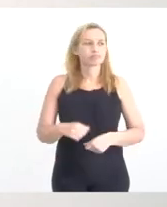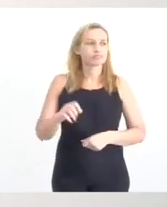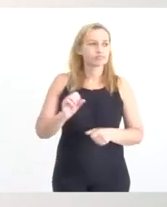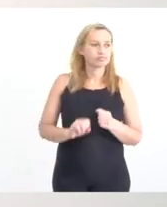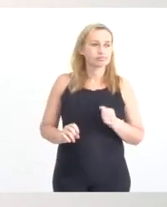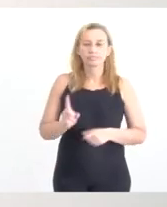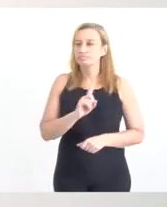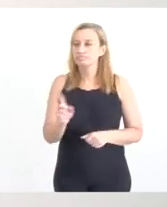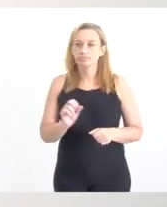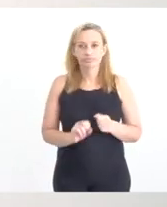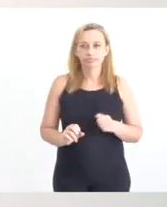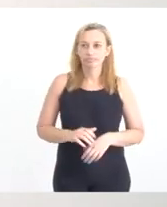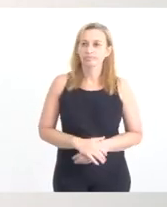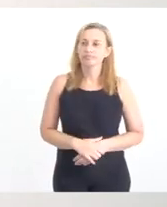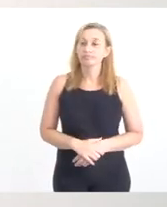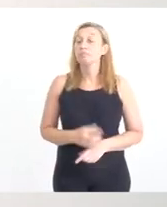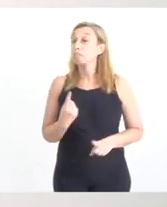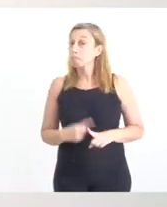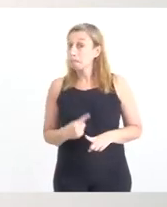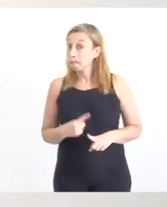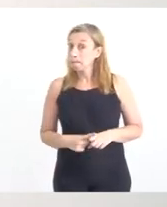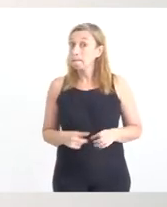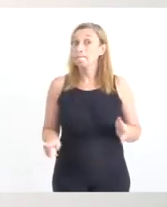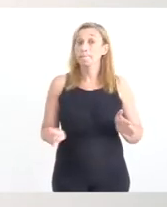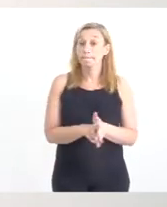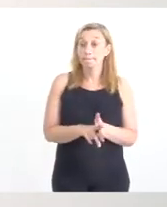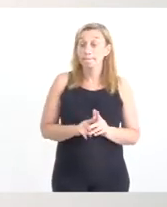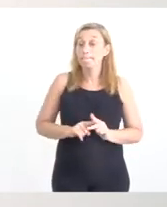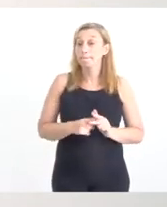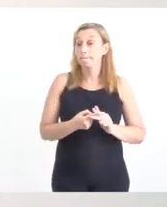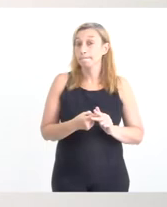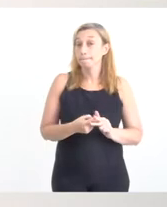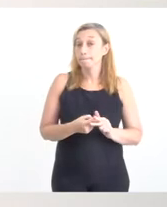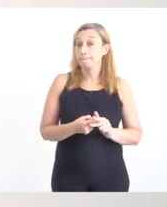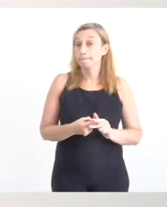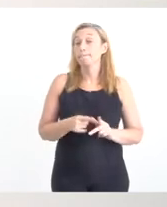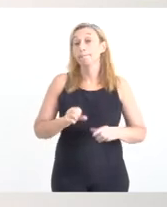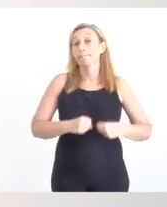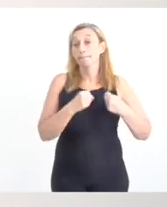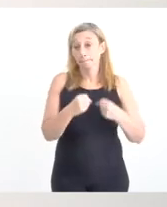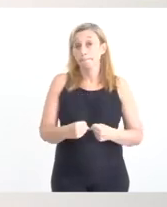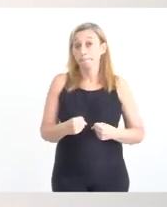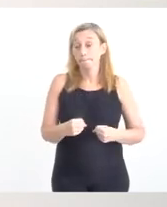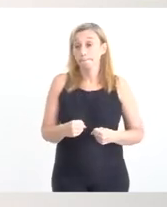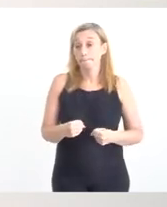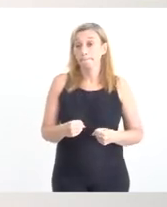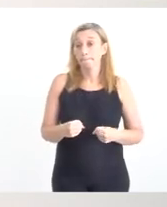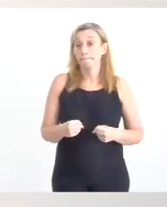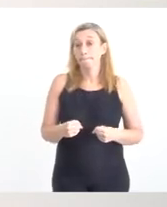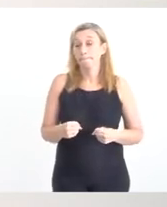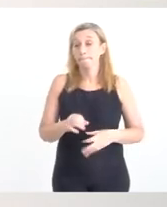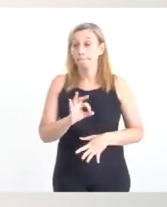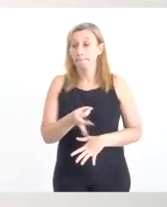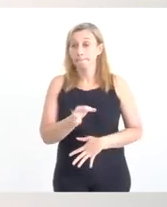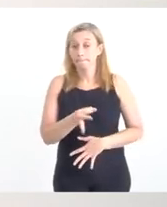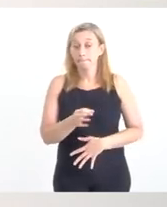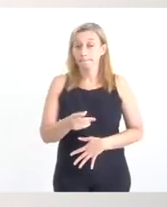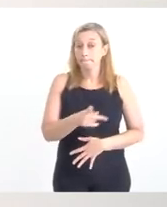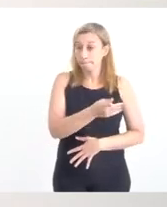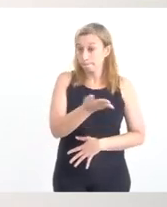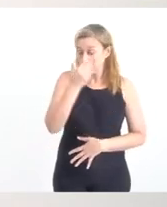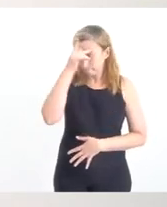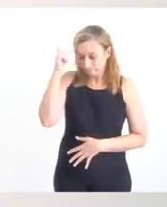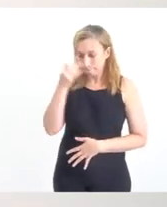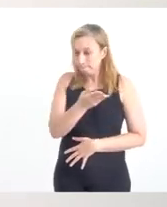e não faz porque o projeto de manutenção do Poder passa por garantir que essas